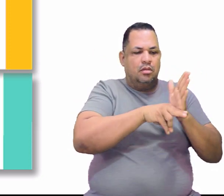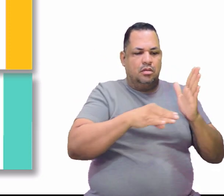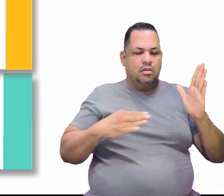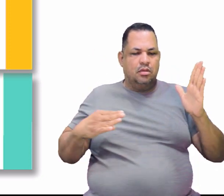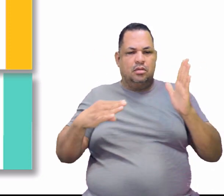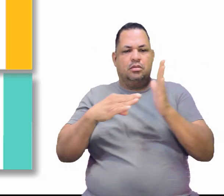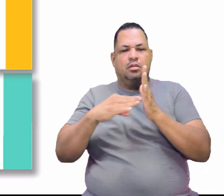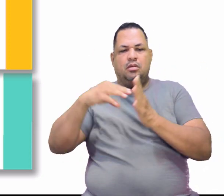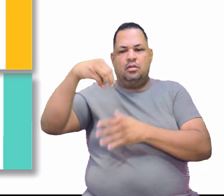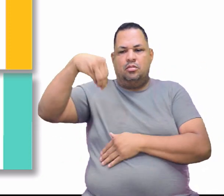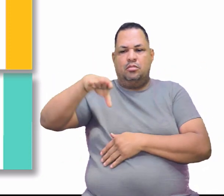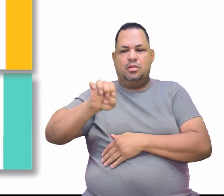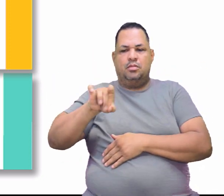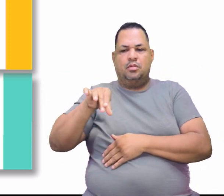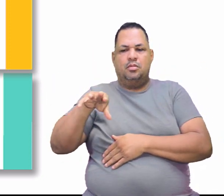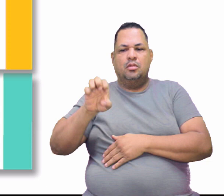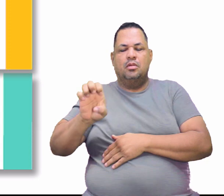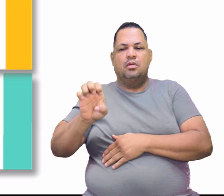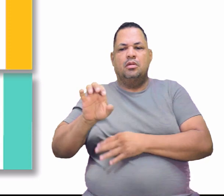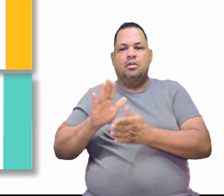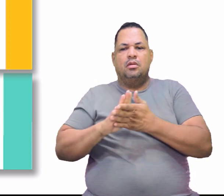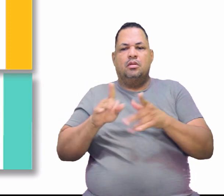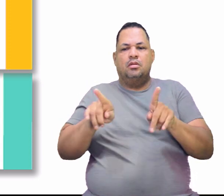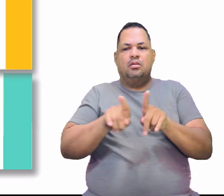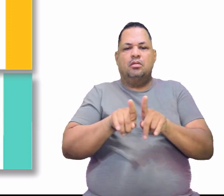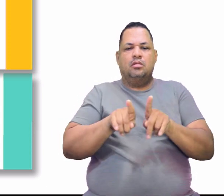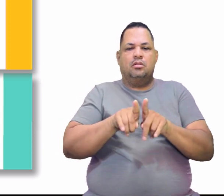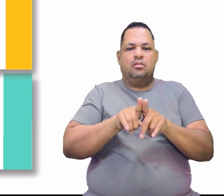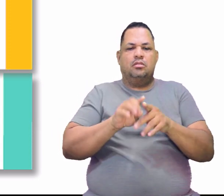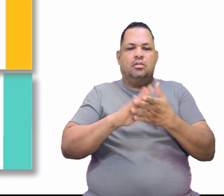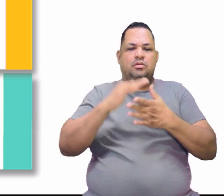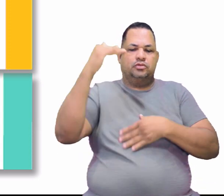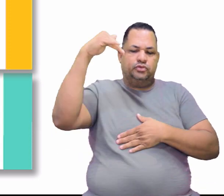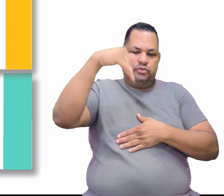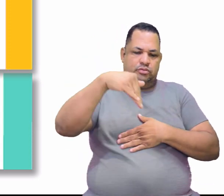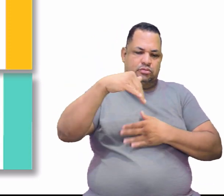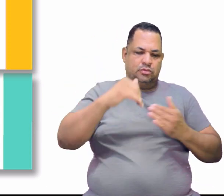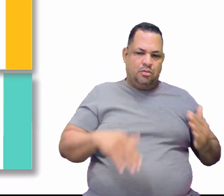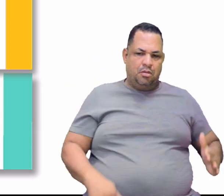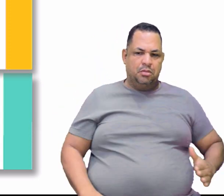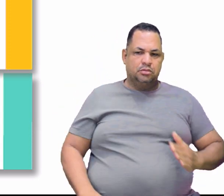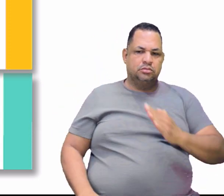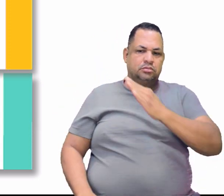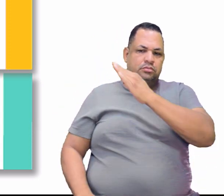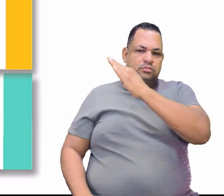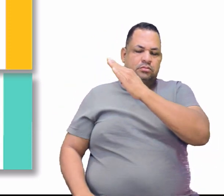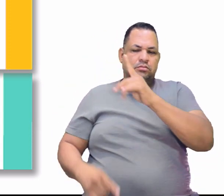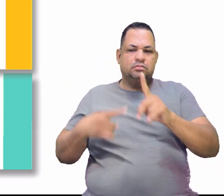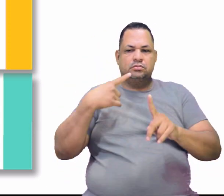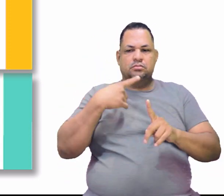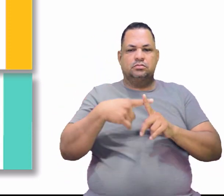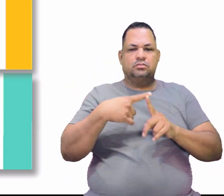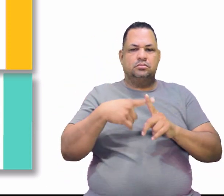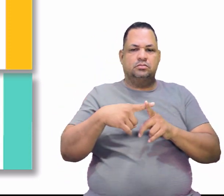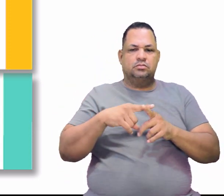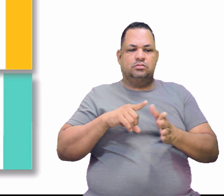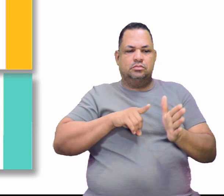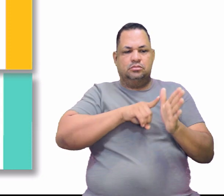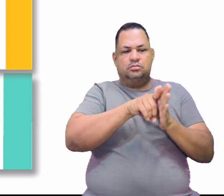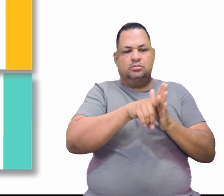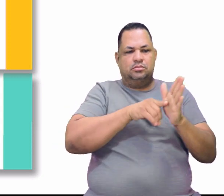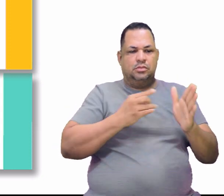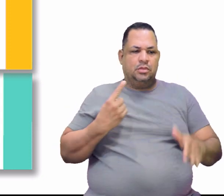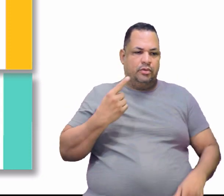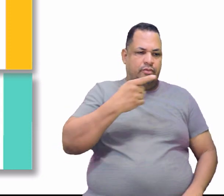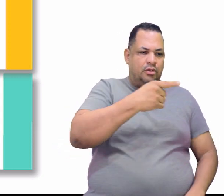Madeira. Tanto faz. Tanto de descida, como também de subida. Porque o trem ele vai e